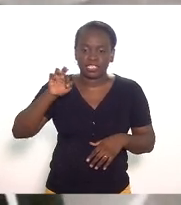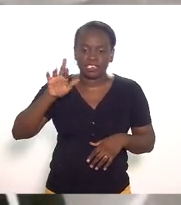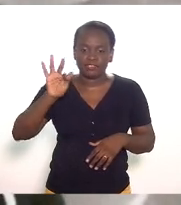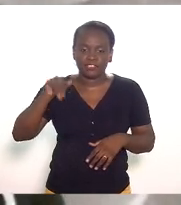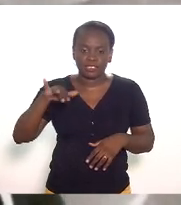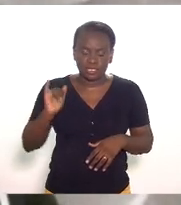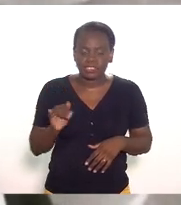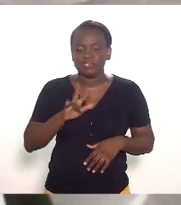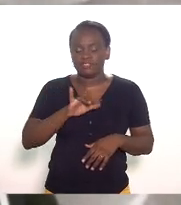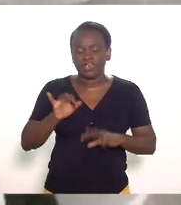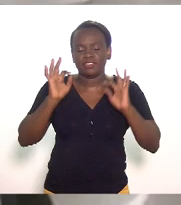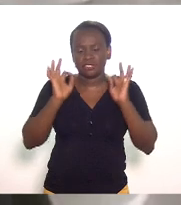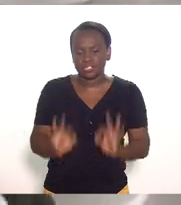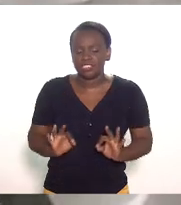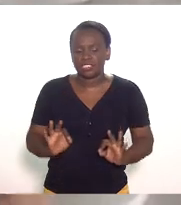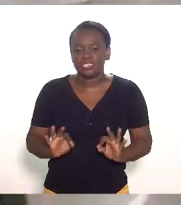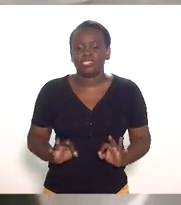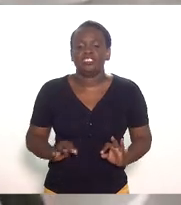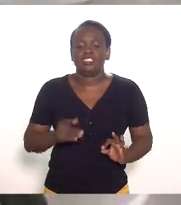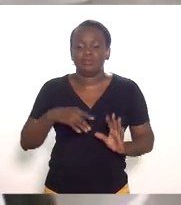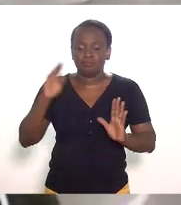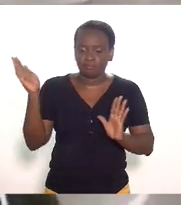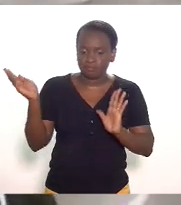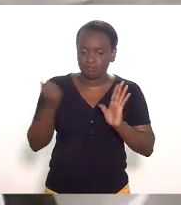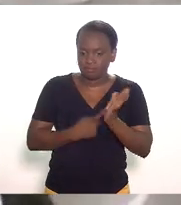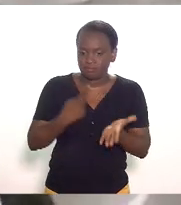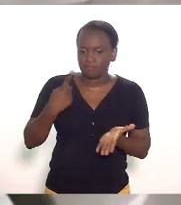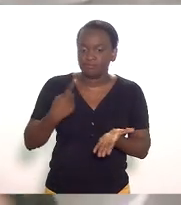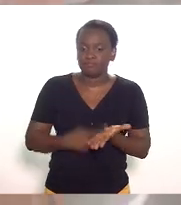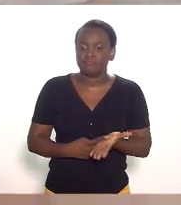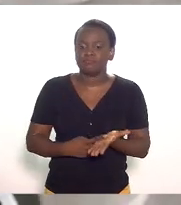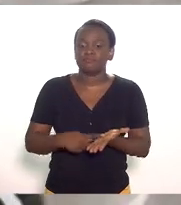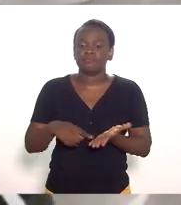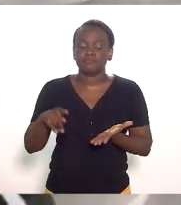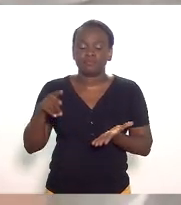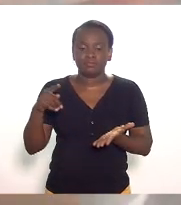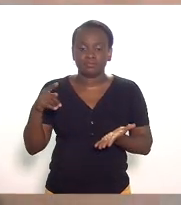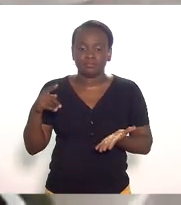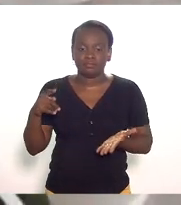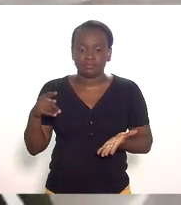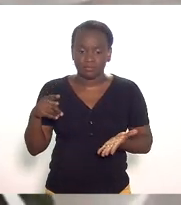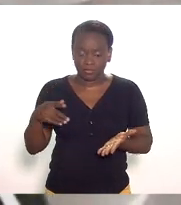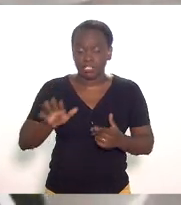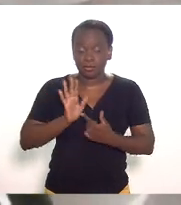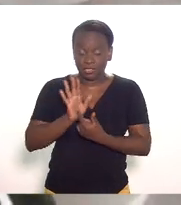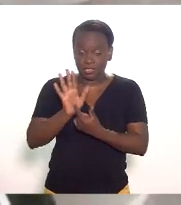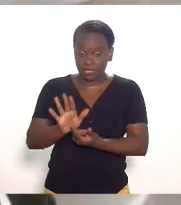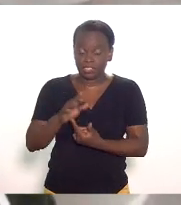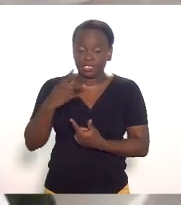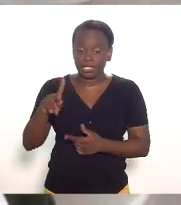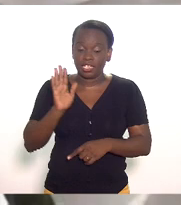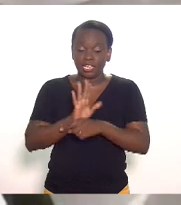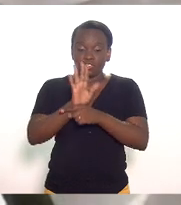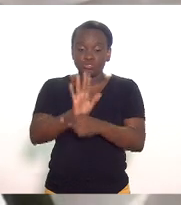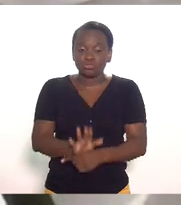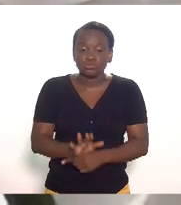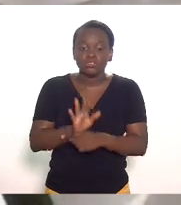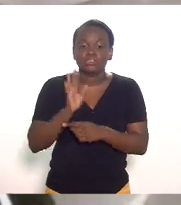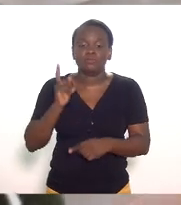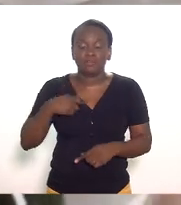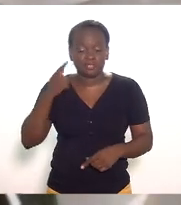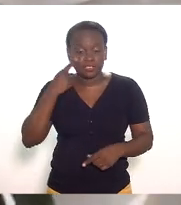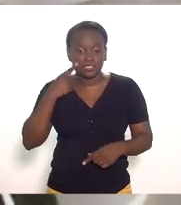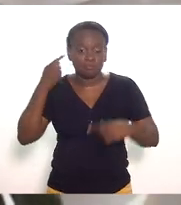sem dúvida nenhuma, estabelecer a sua, apresentar a sua contribuição para